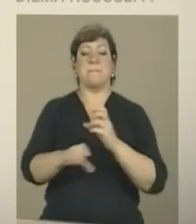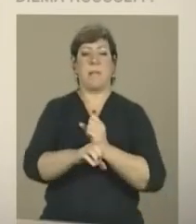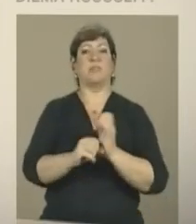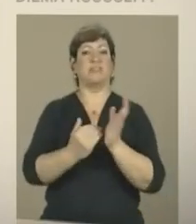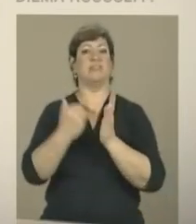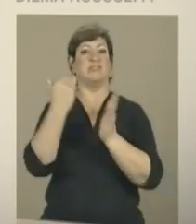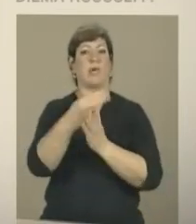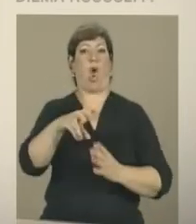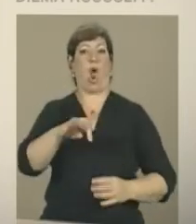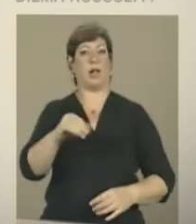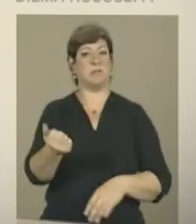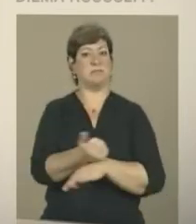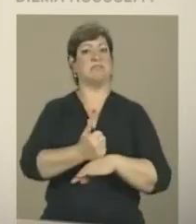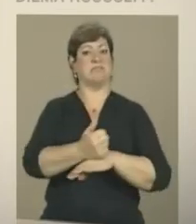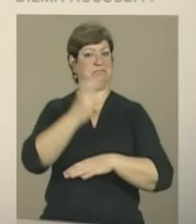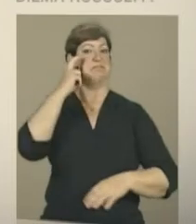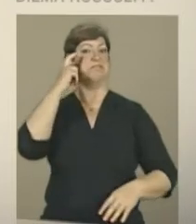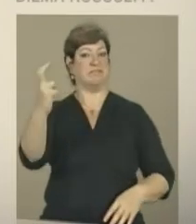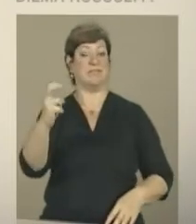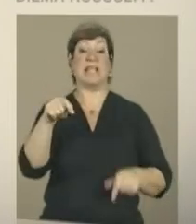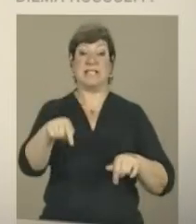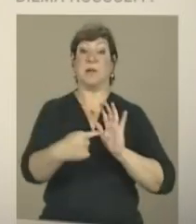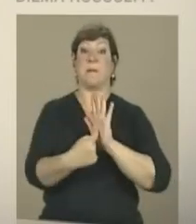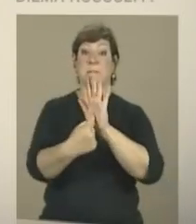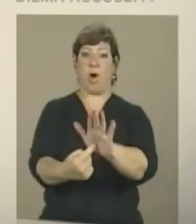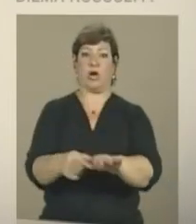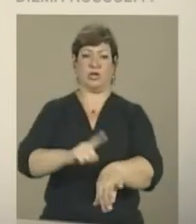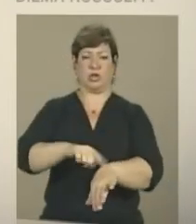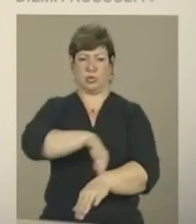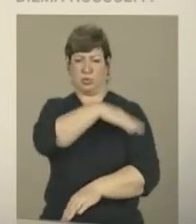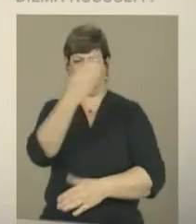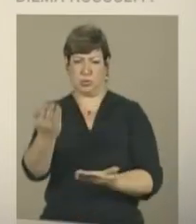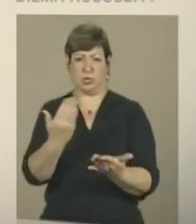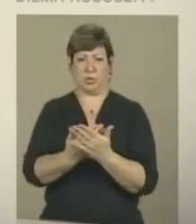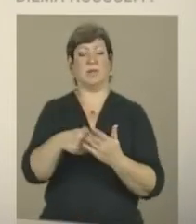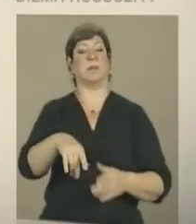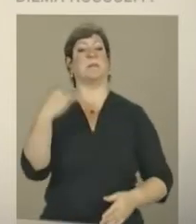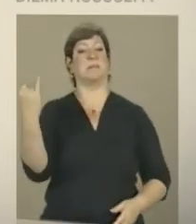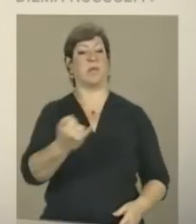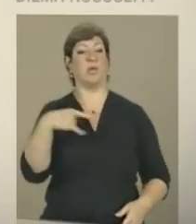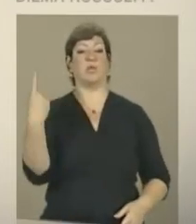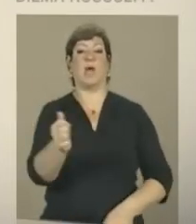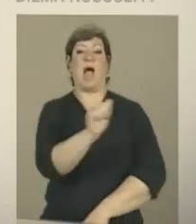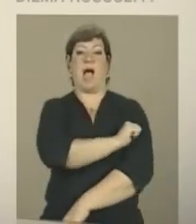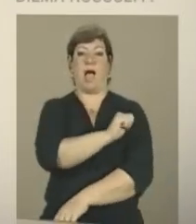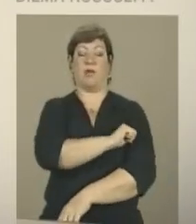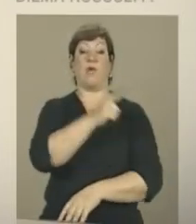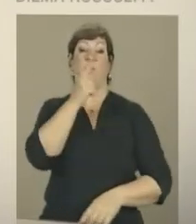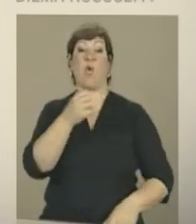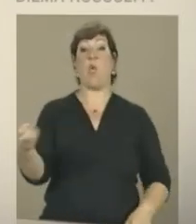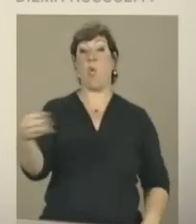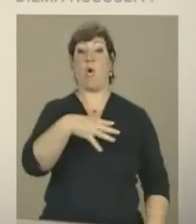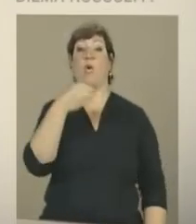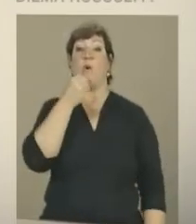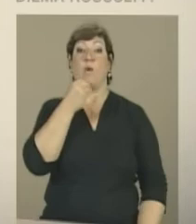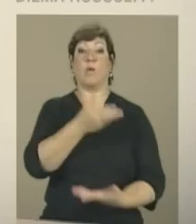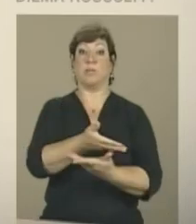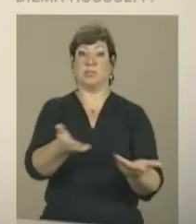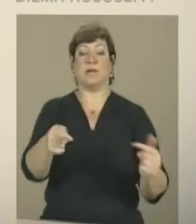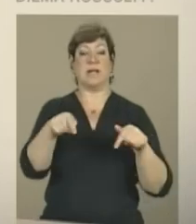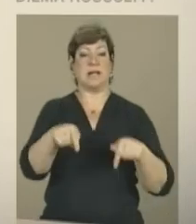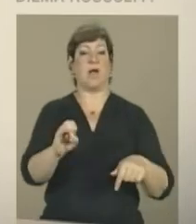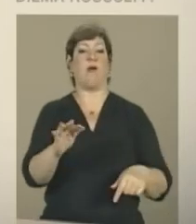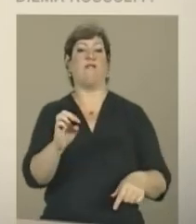isso mostra como a escola o Integral é importante para dar os estudantes novas oportunidades